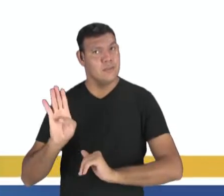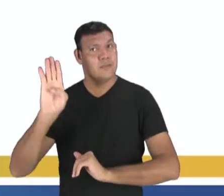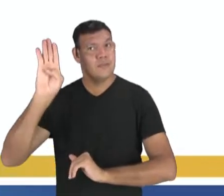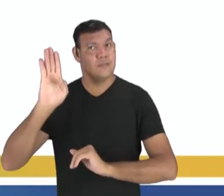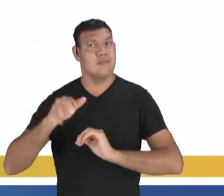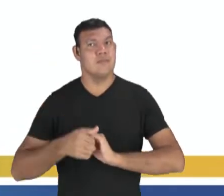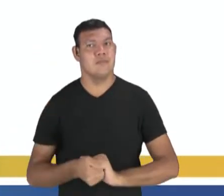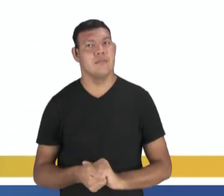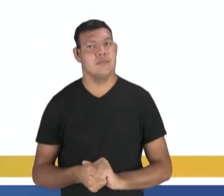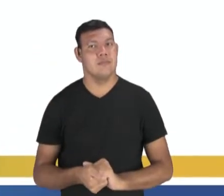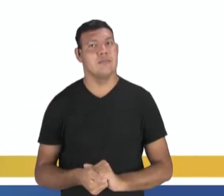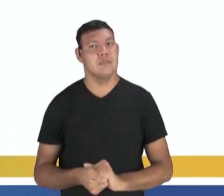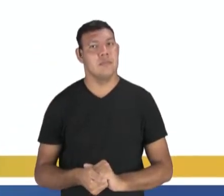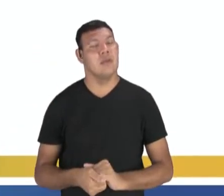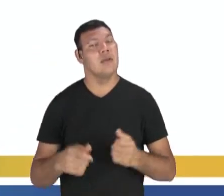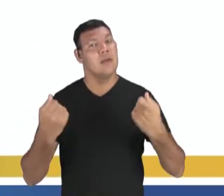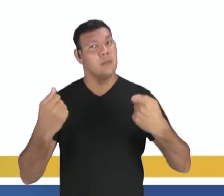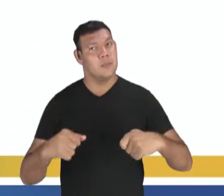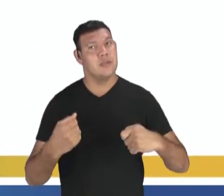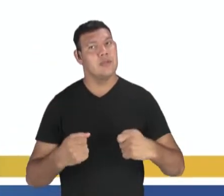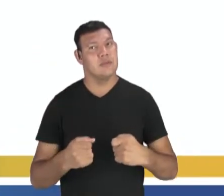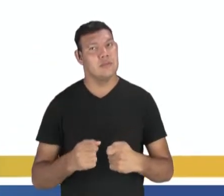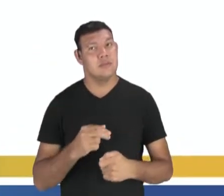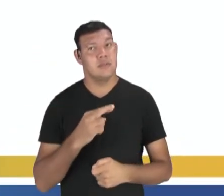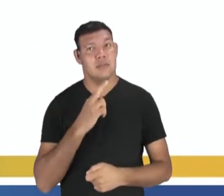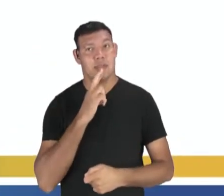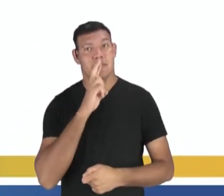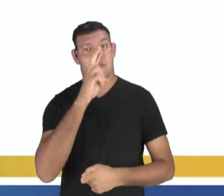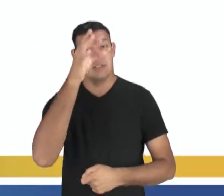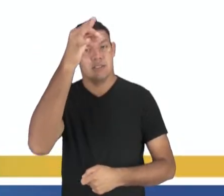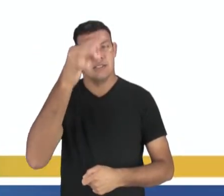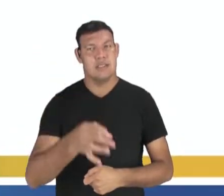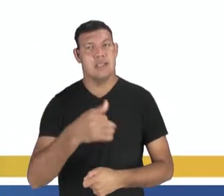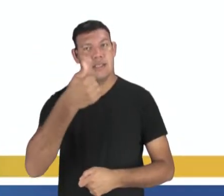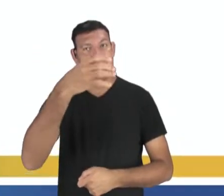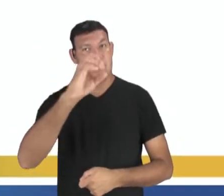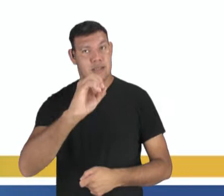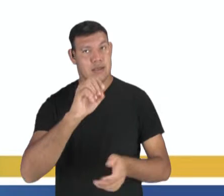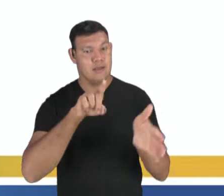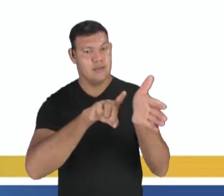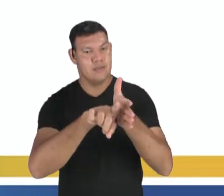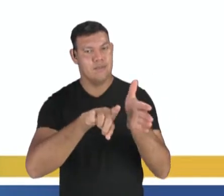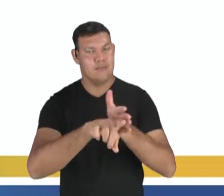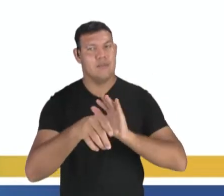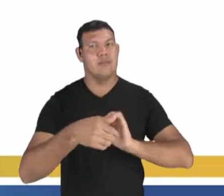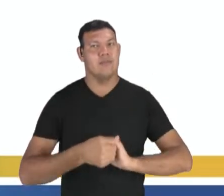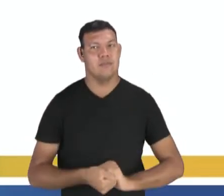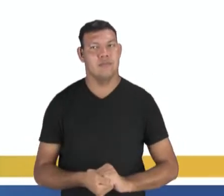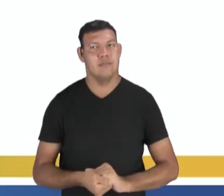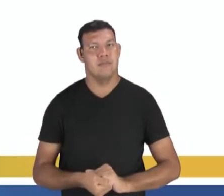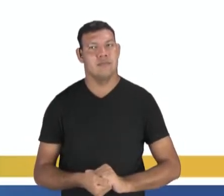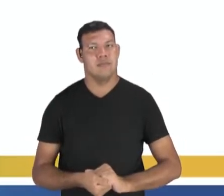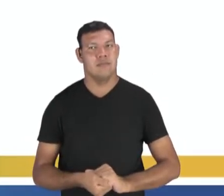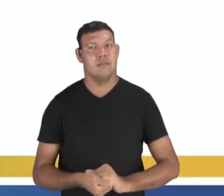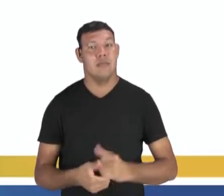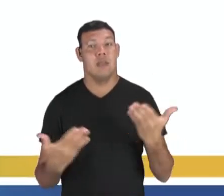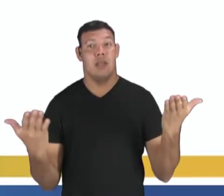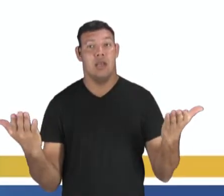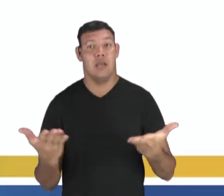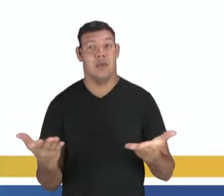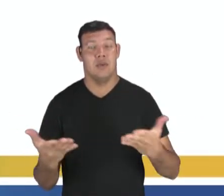candidato Tem que acertar aí no mínimo 10 perguntas não é isso e